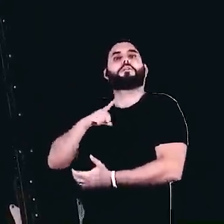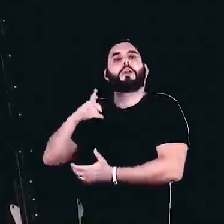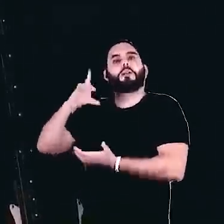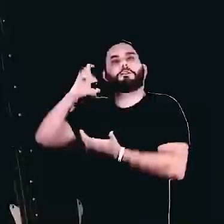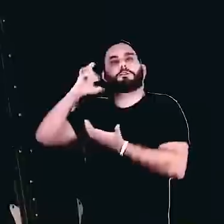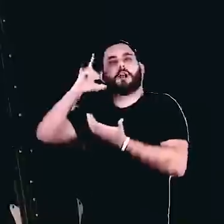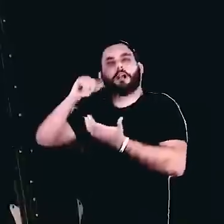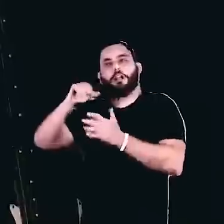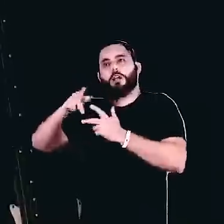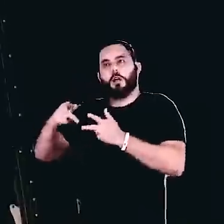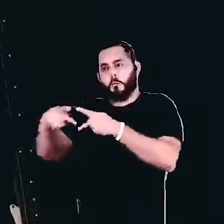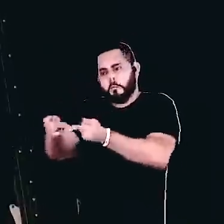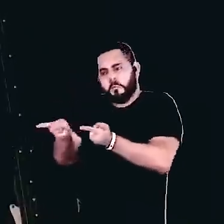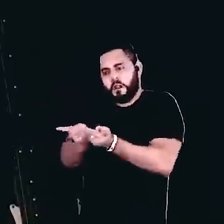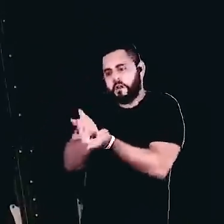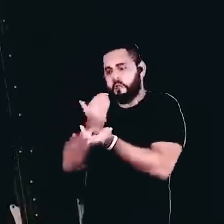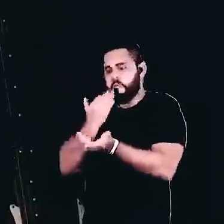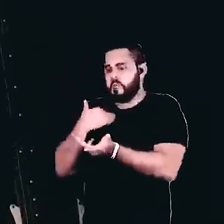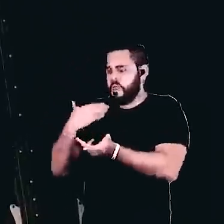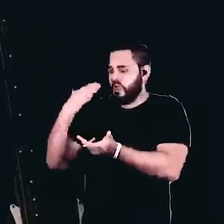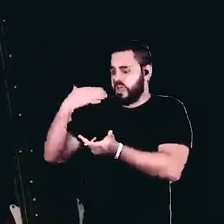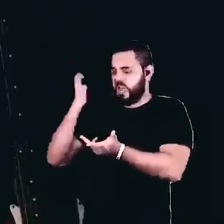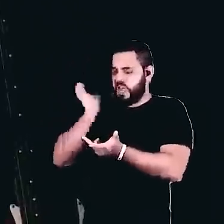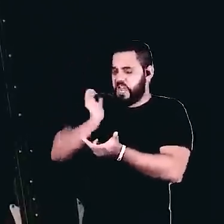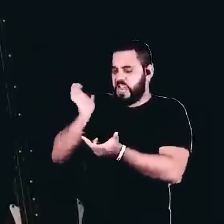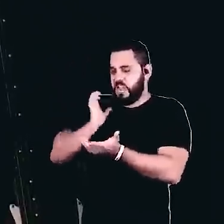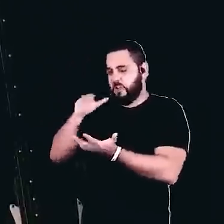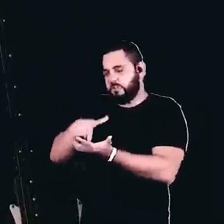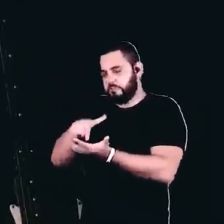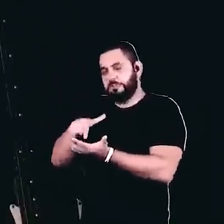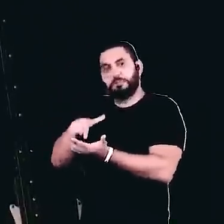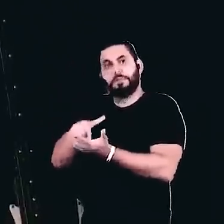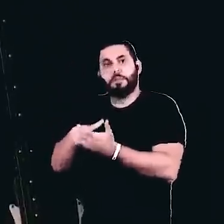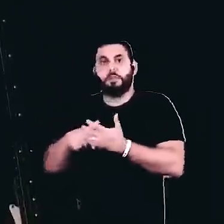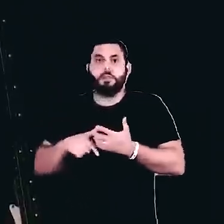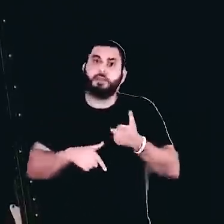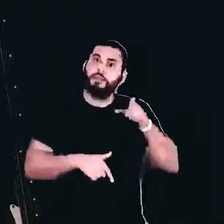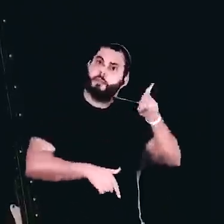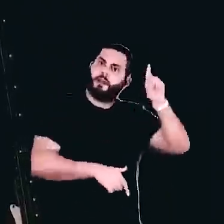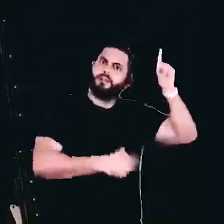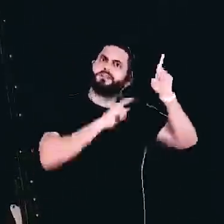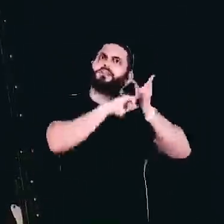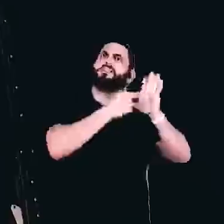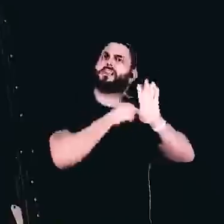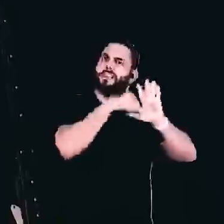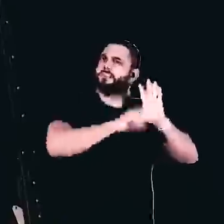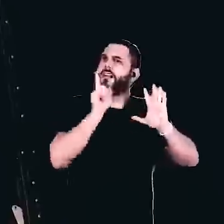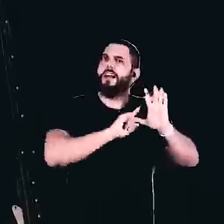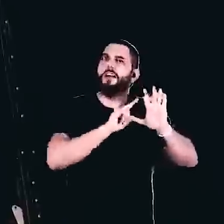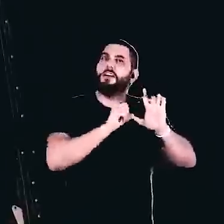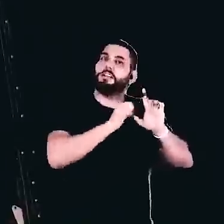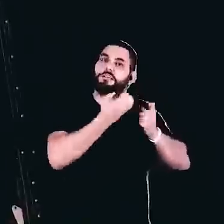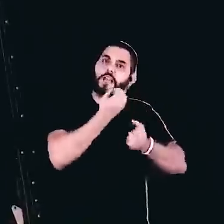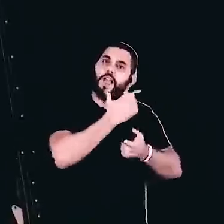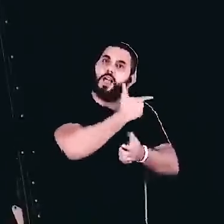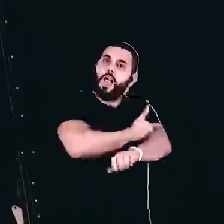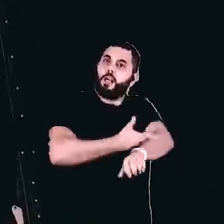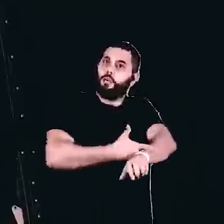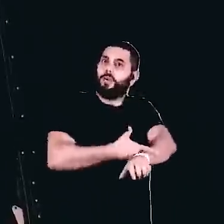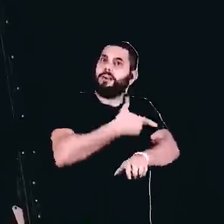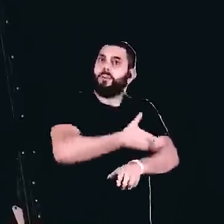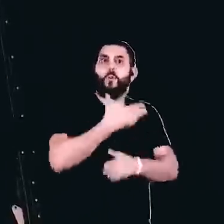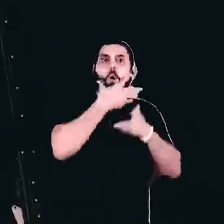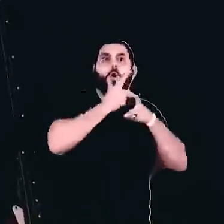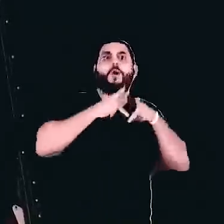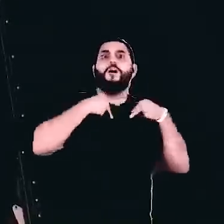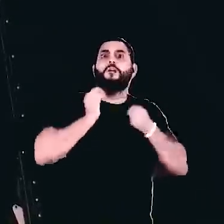num restaurante chiquérrimo francês. Mas para Deus, o que vale é se você trata bem o garçom. A perspectiva do Reino de